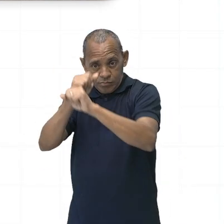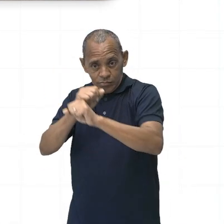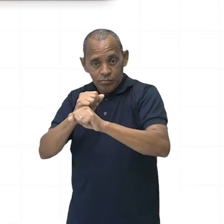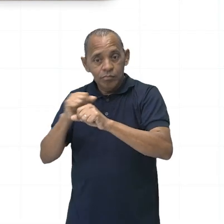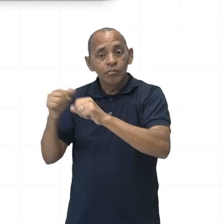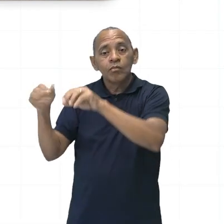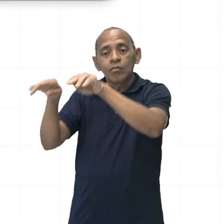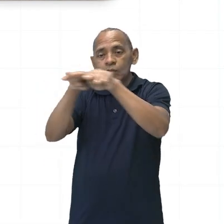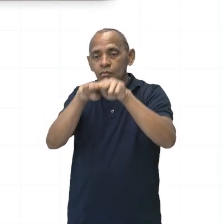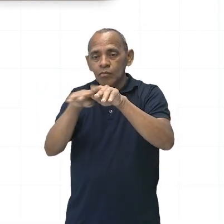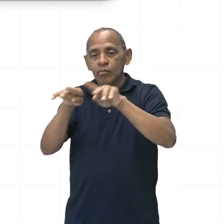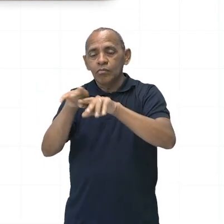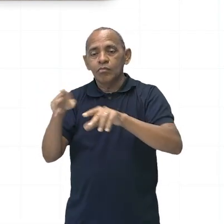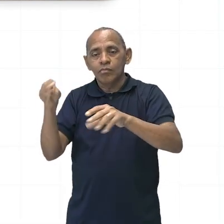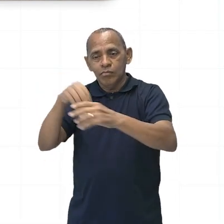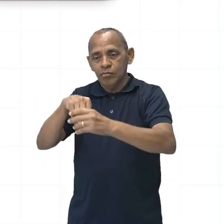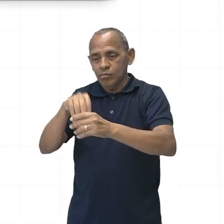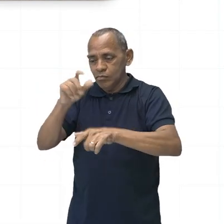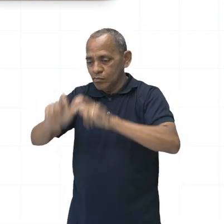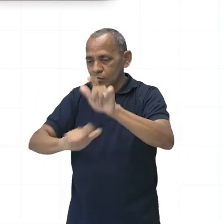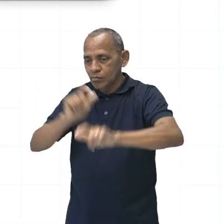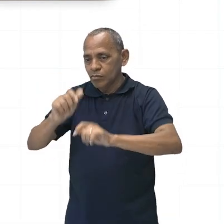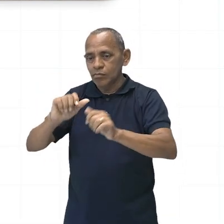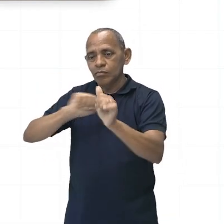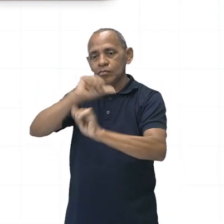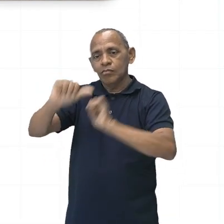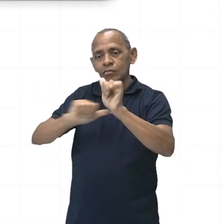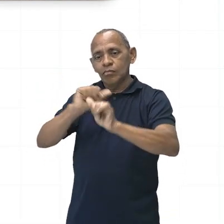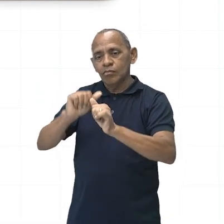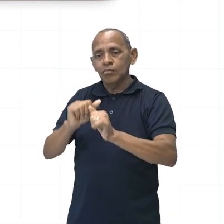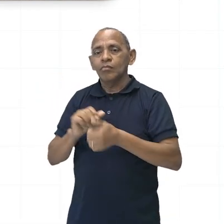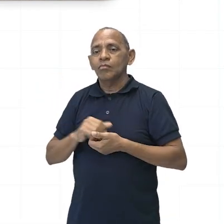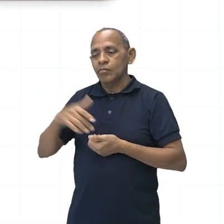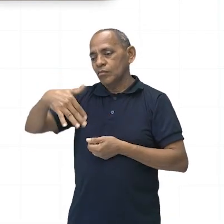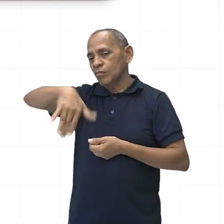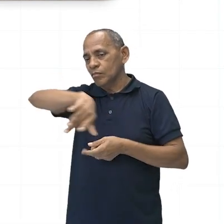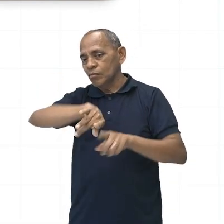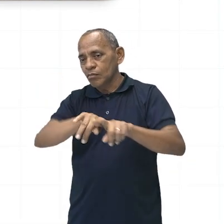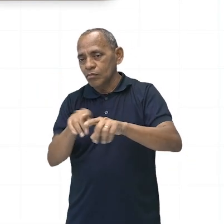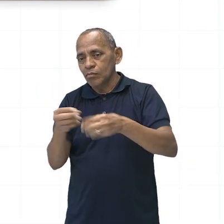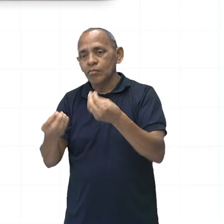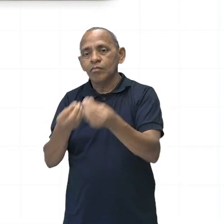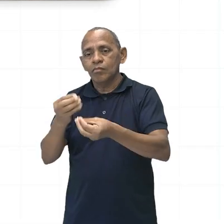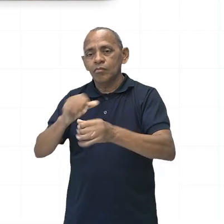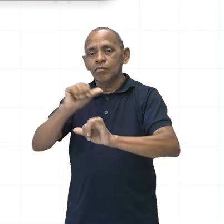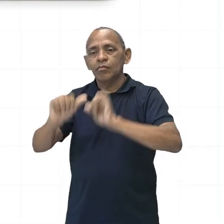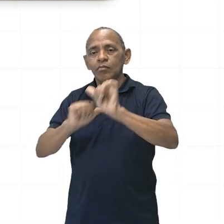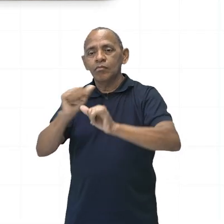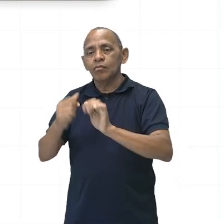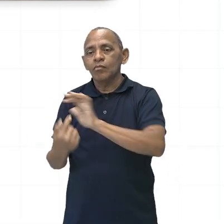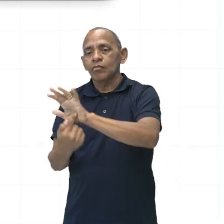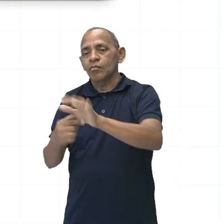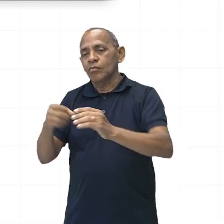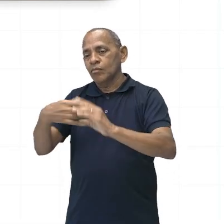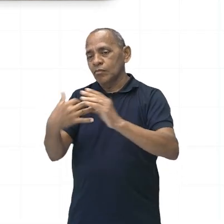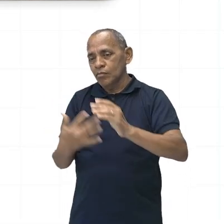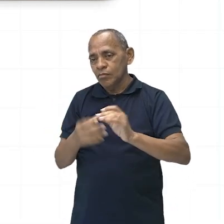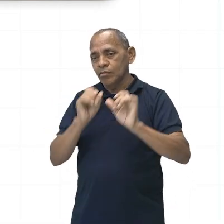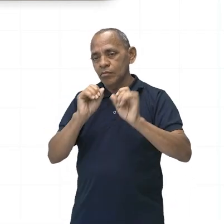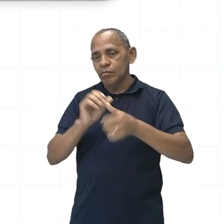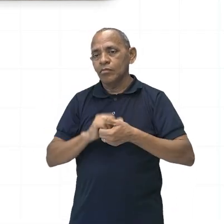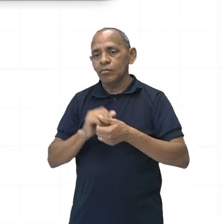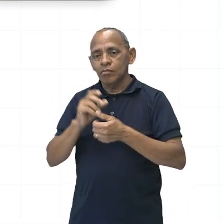na população, mostrando como as mudanças no ambiente podem modificar ou mostrar quais são as características que